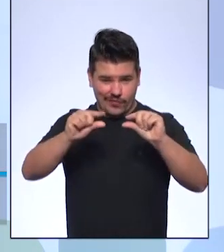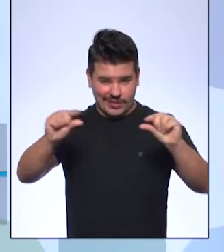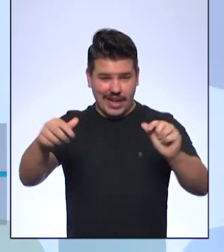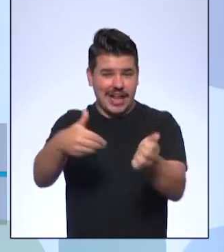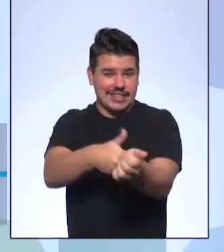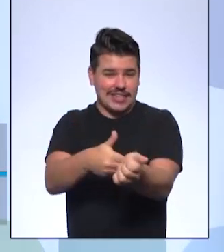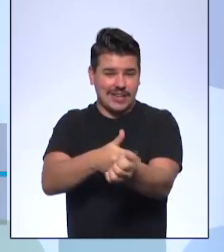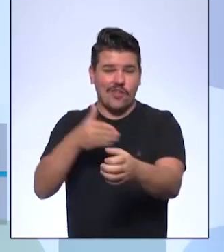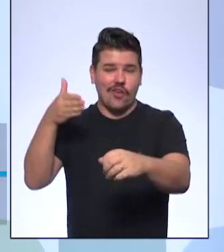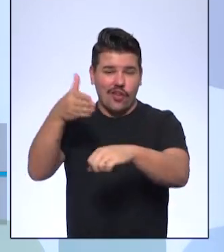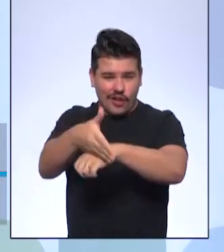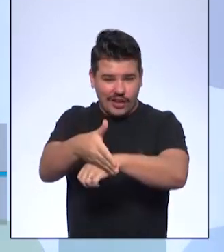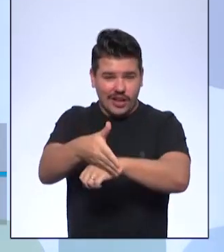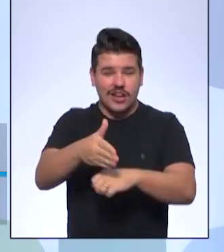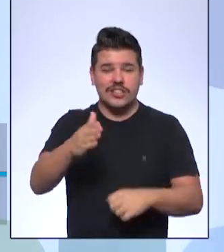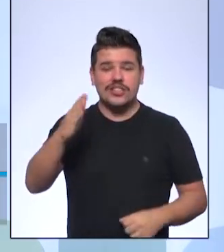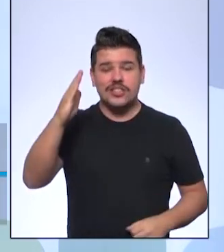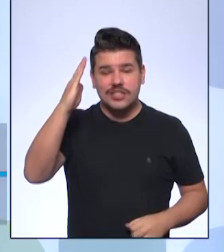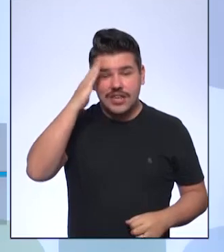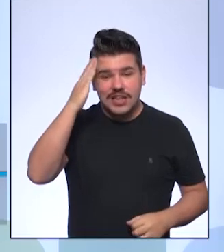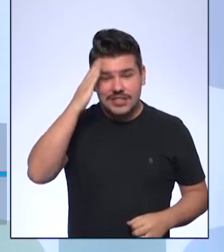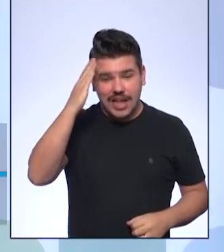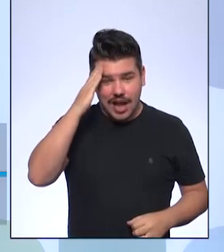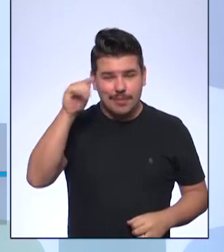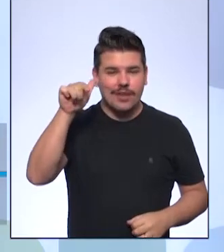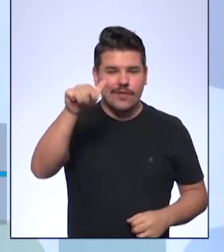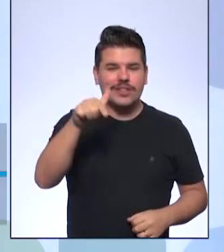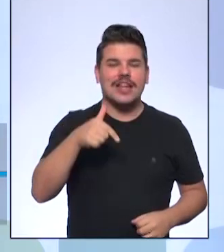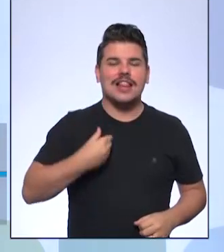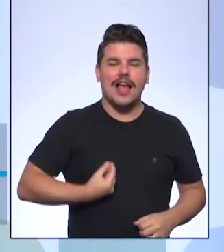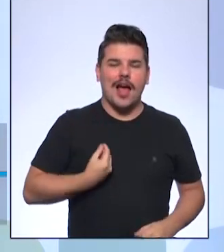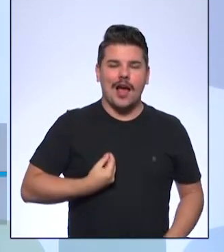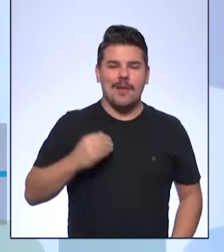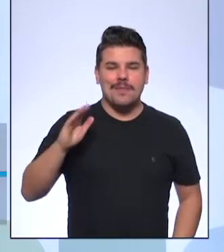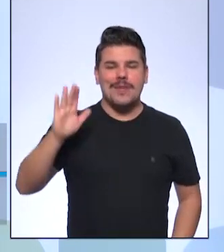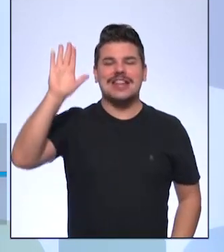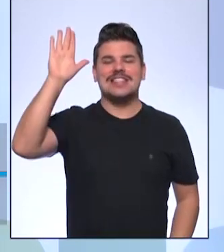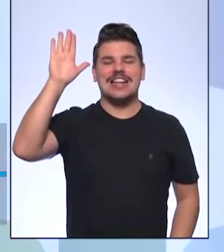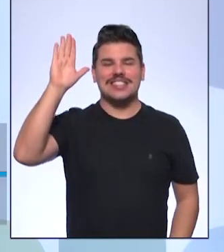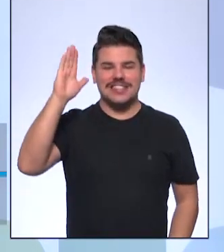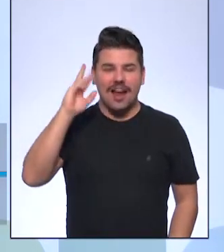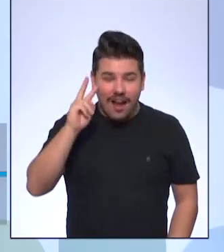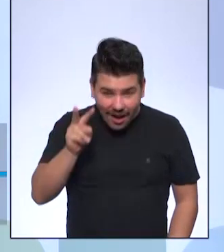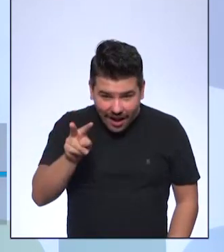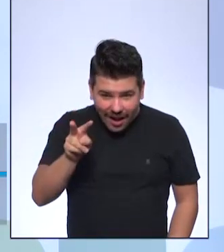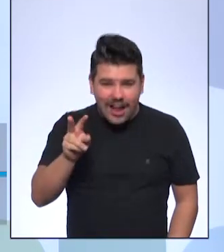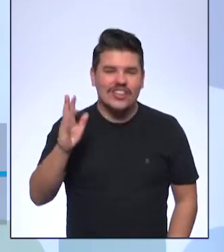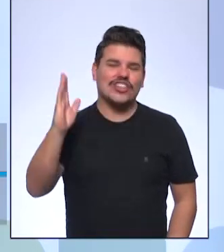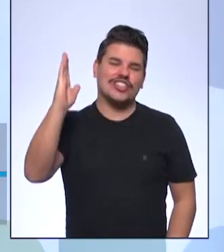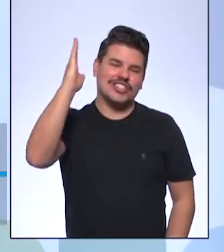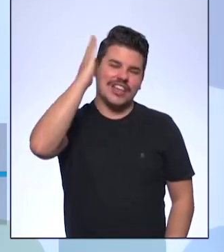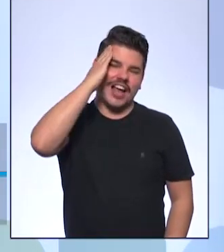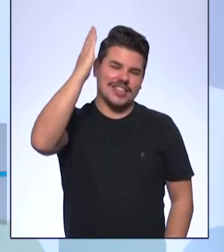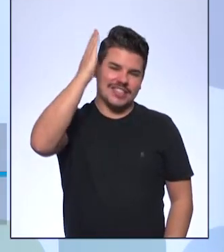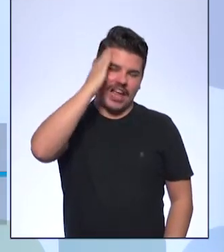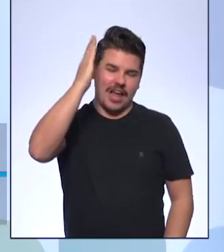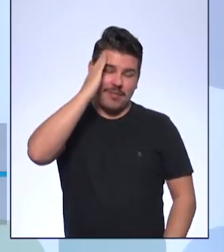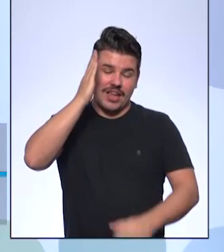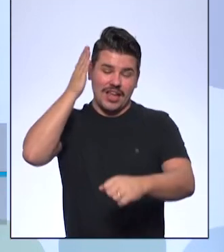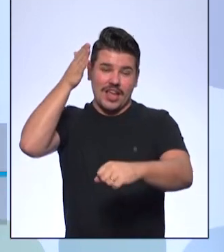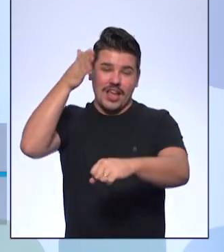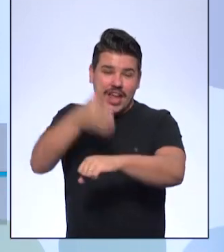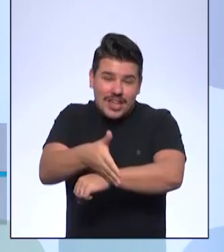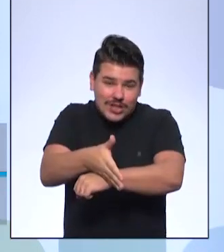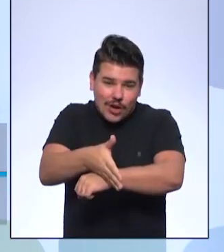chamar, você já tem o seu presente, né? Você não precisa presente em cada aula, né? A gente já conta a